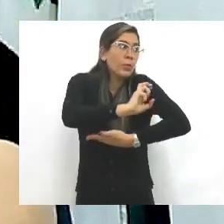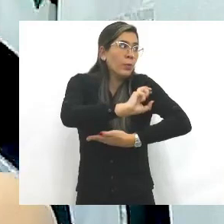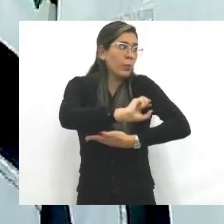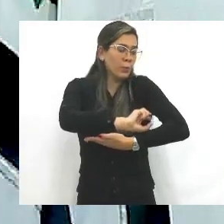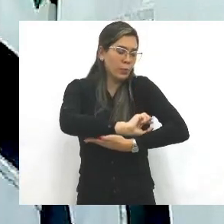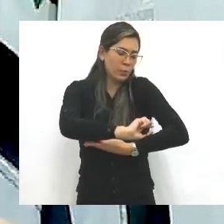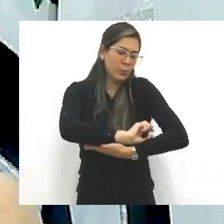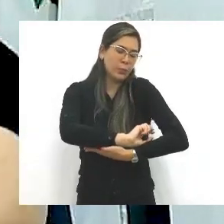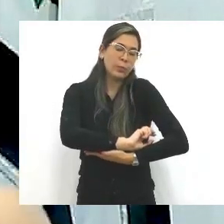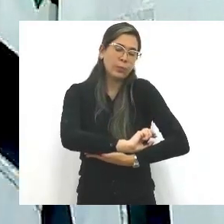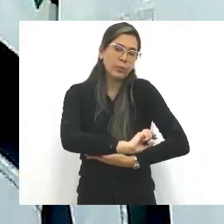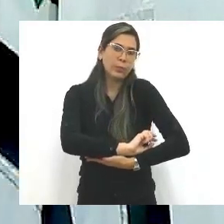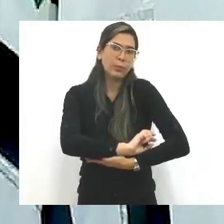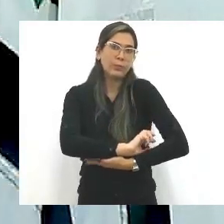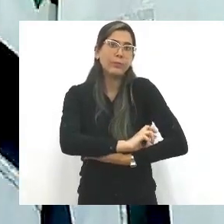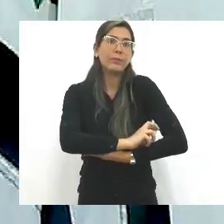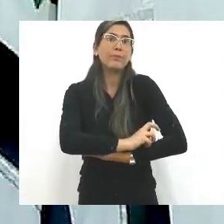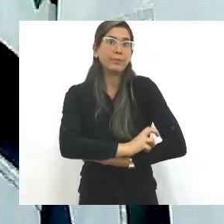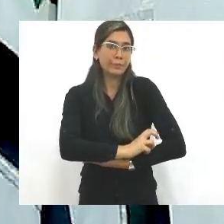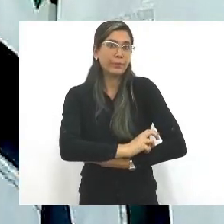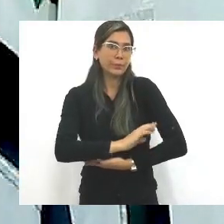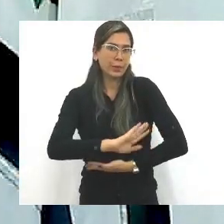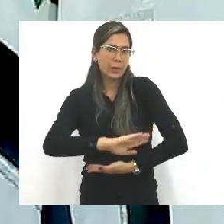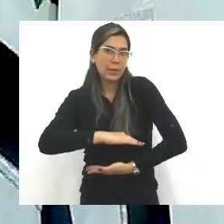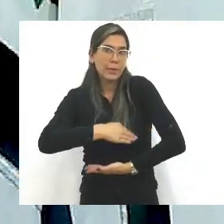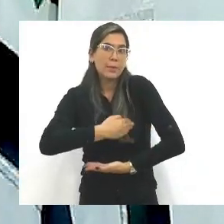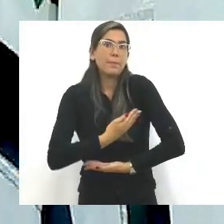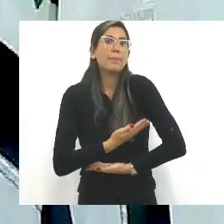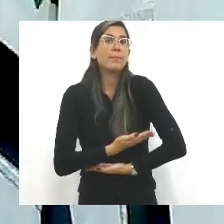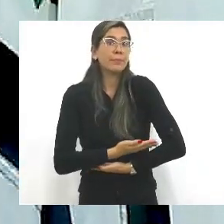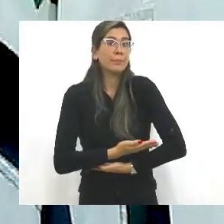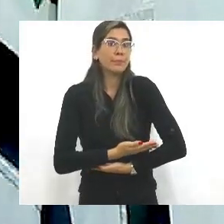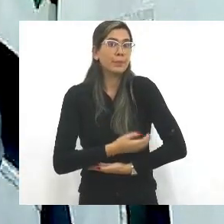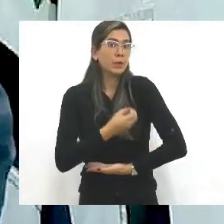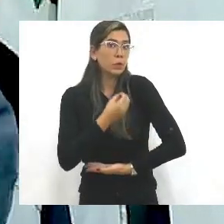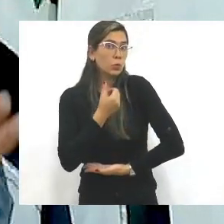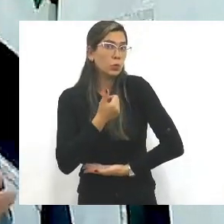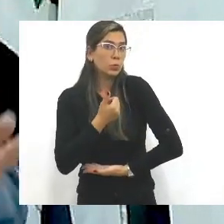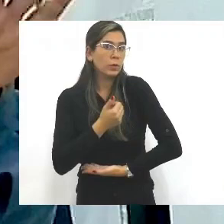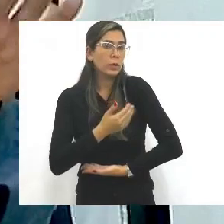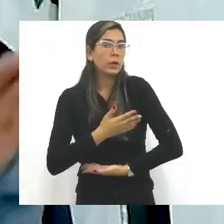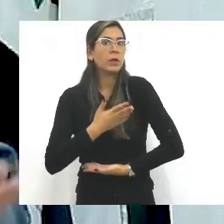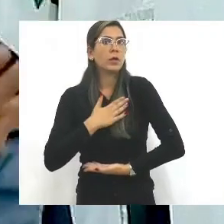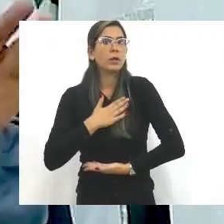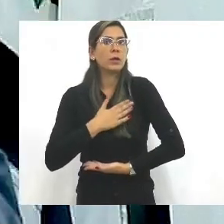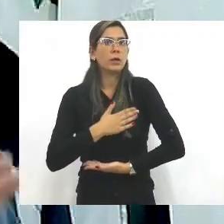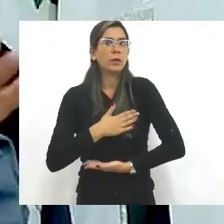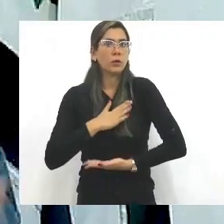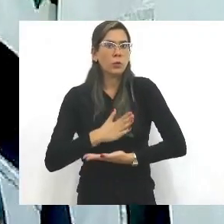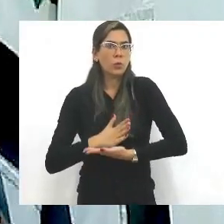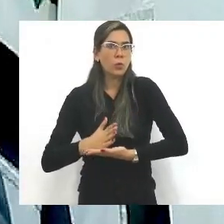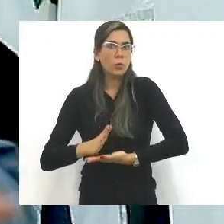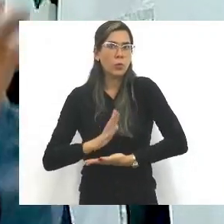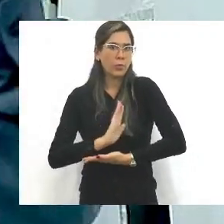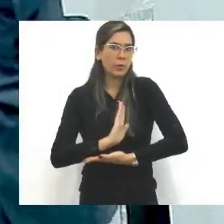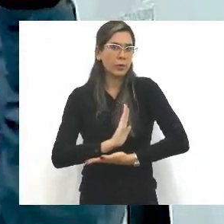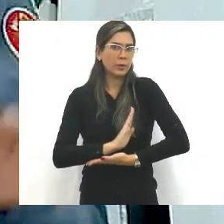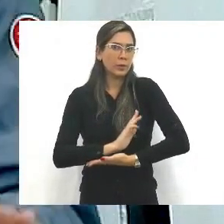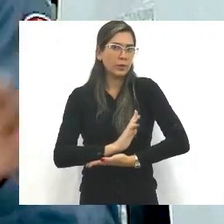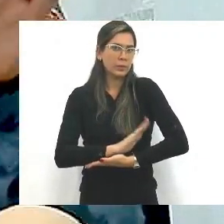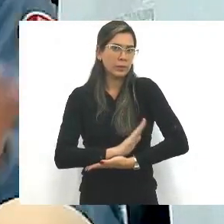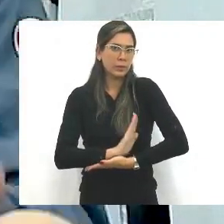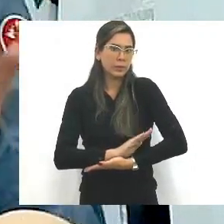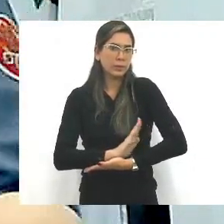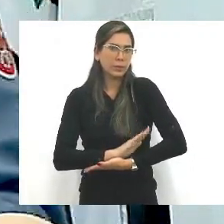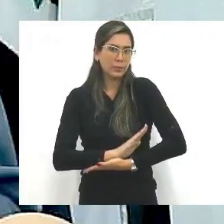de cabecinha para baixo, desse jeito aqui, tudo bem? E iniciei os tapinhas aqui nas costas. Quando eu iniciei